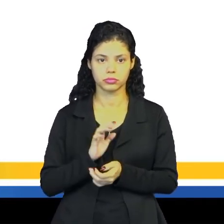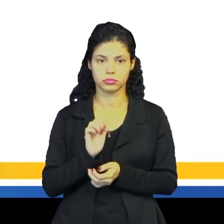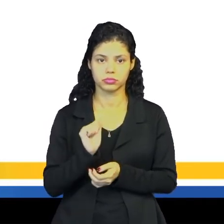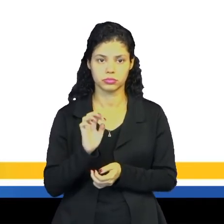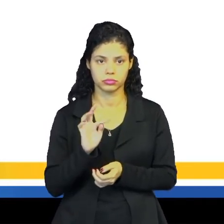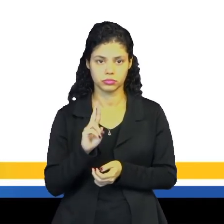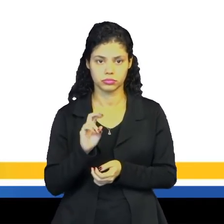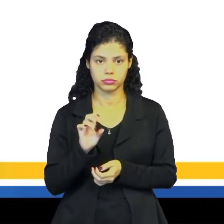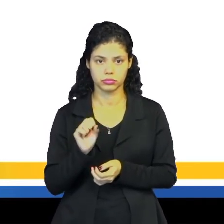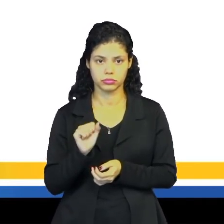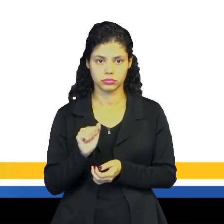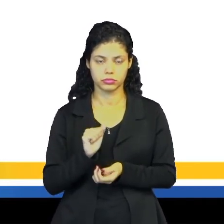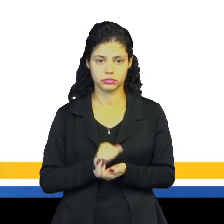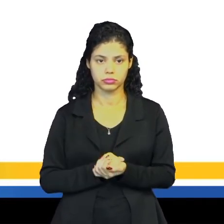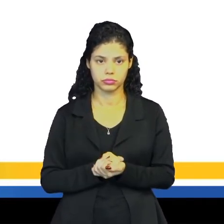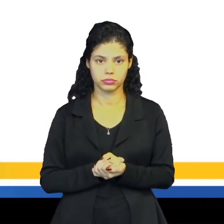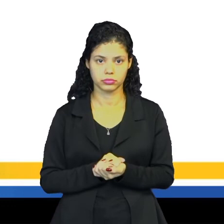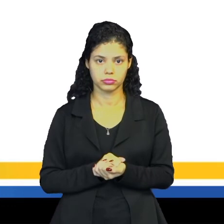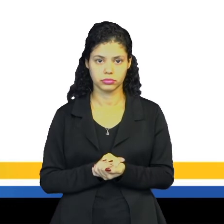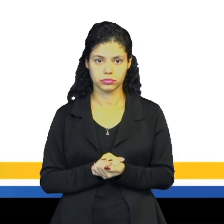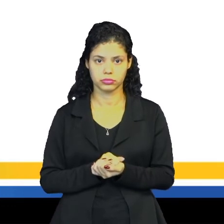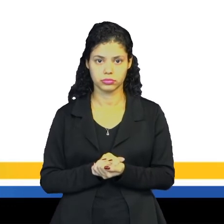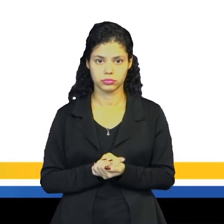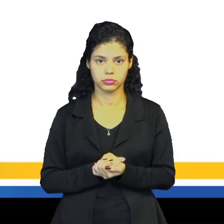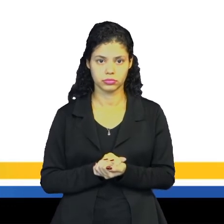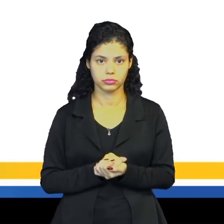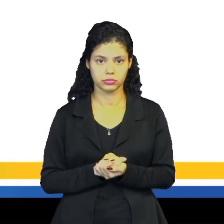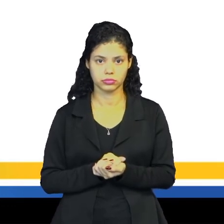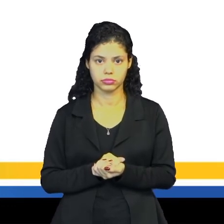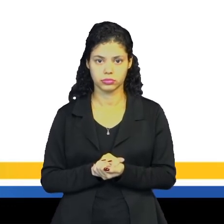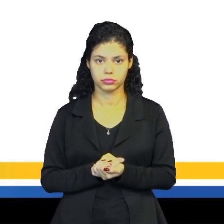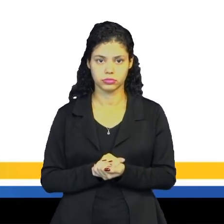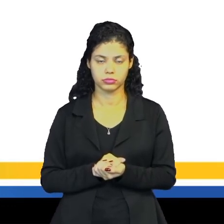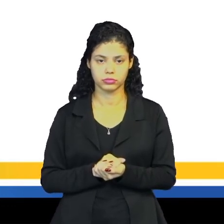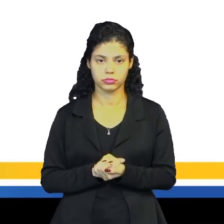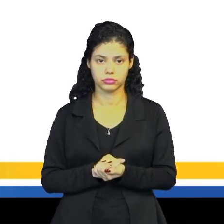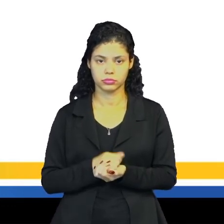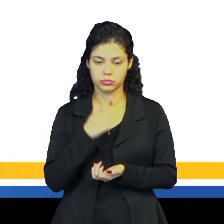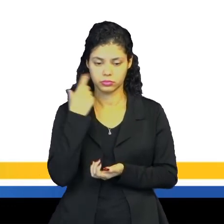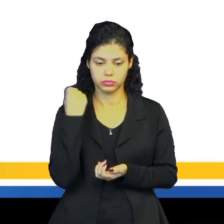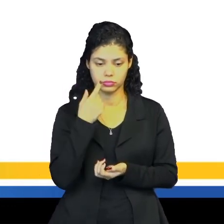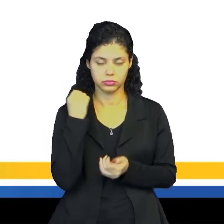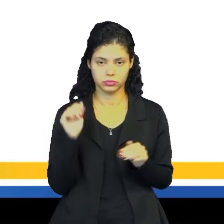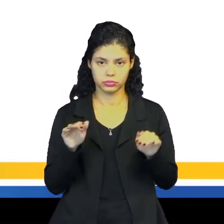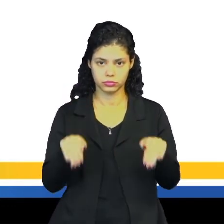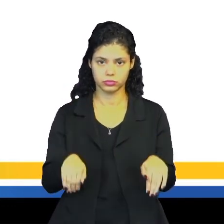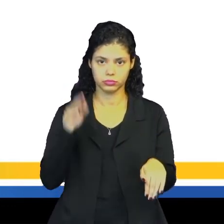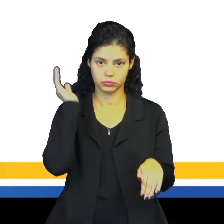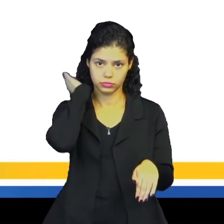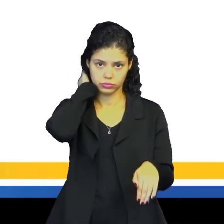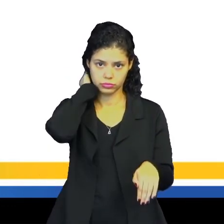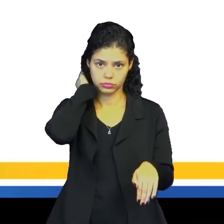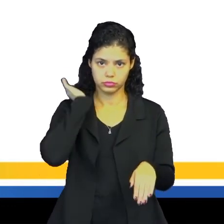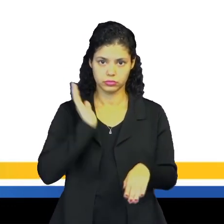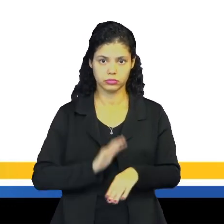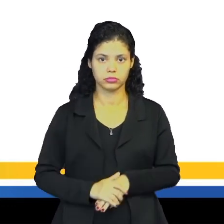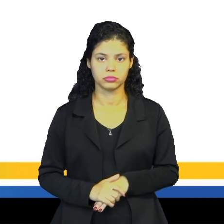significa atrás. The cat is behind the sofa. O gato está atrás do sofá.